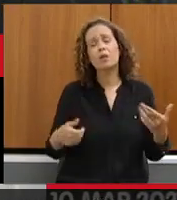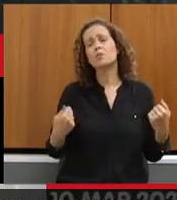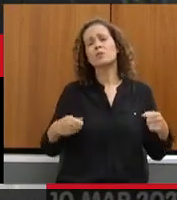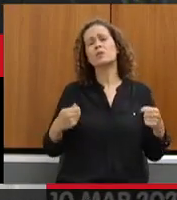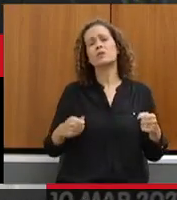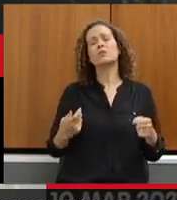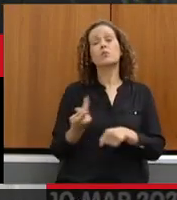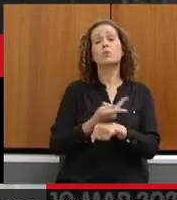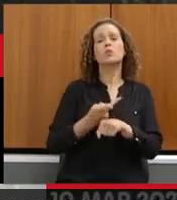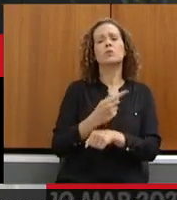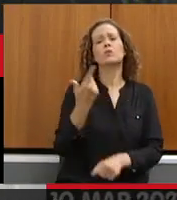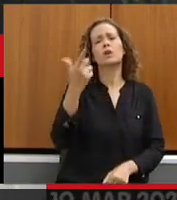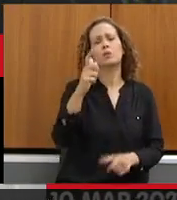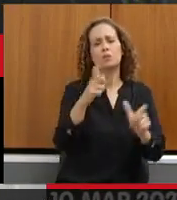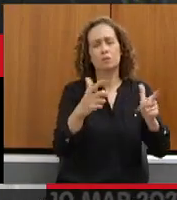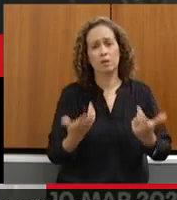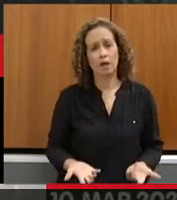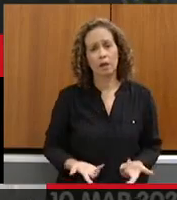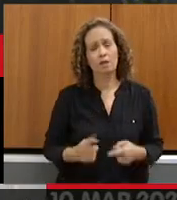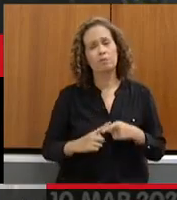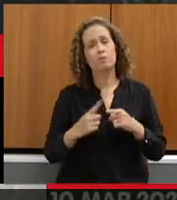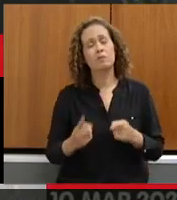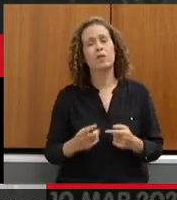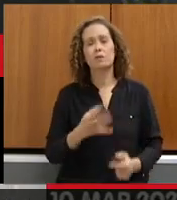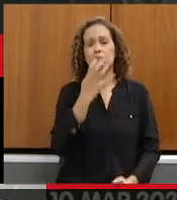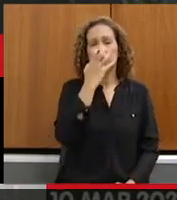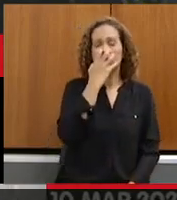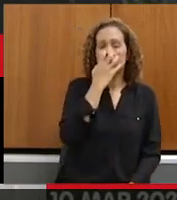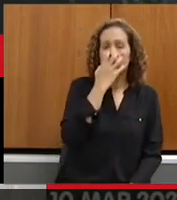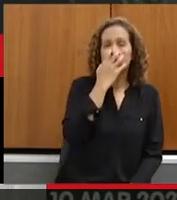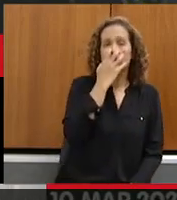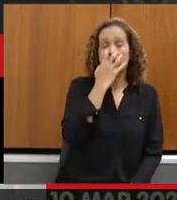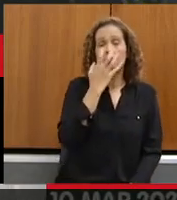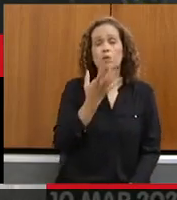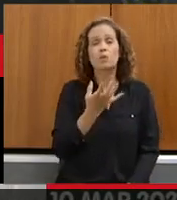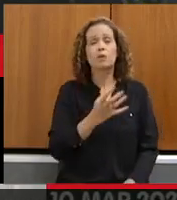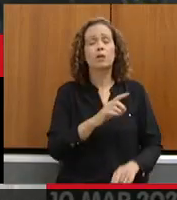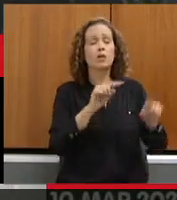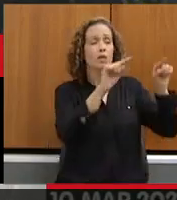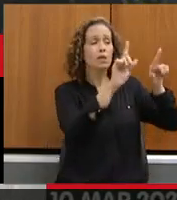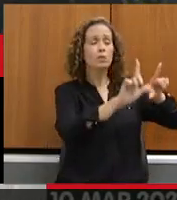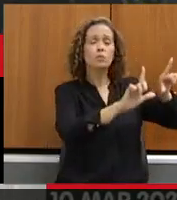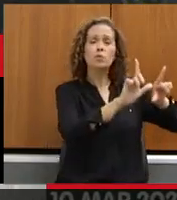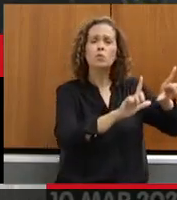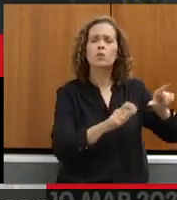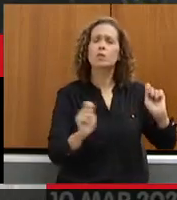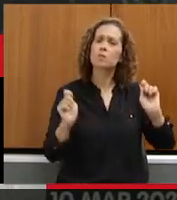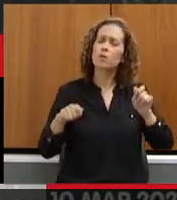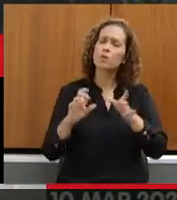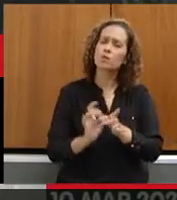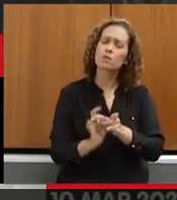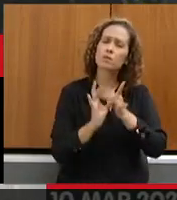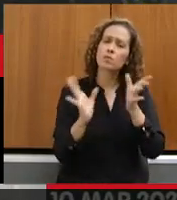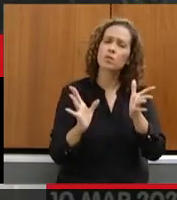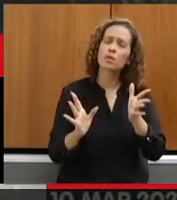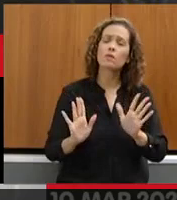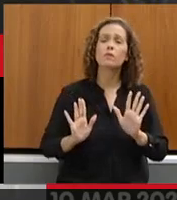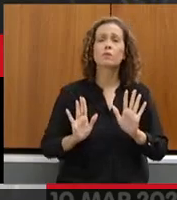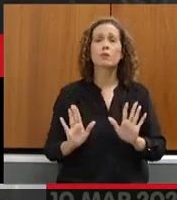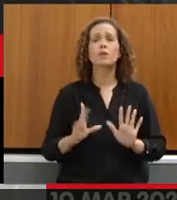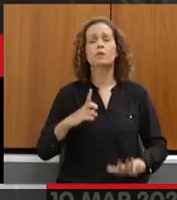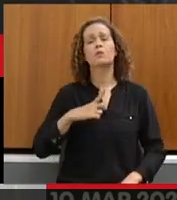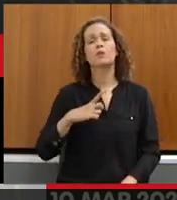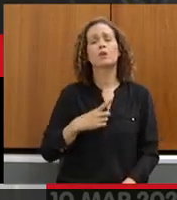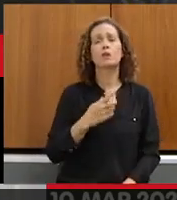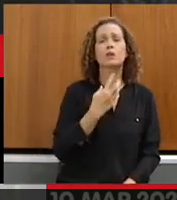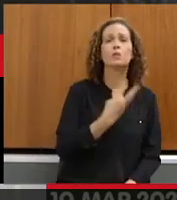não pode ter uma sinalização do estado que o que os respiradores que os monitores podem estar disponíveis e nós já temos